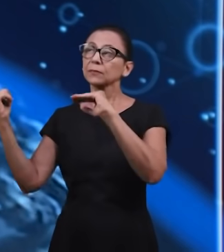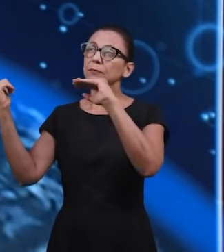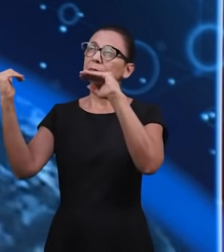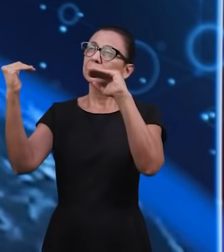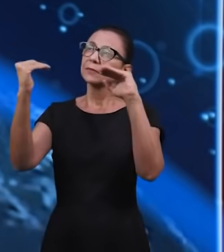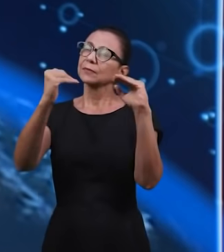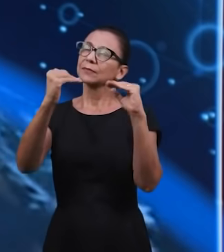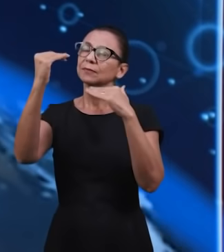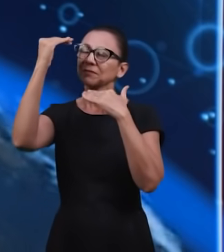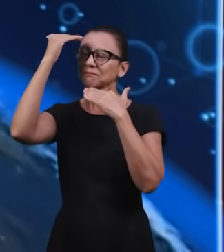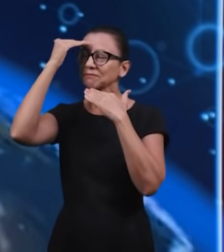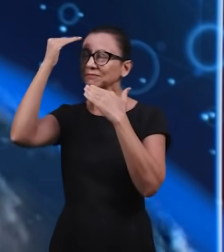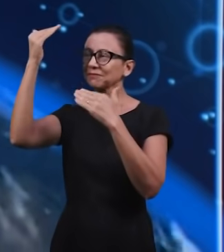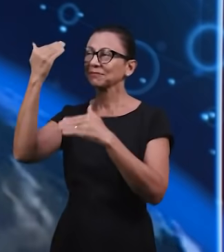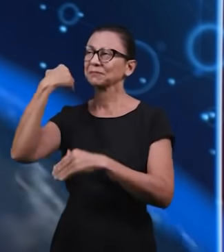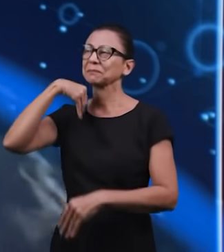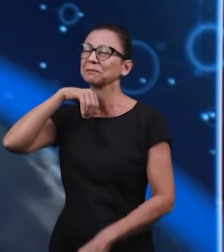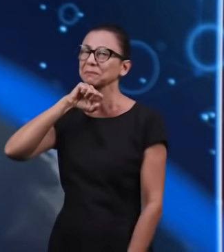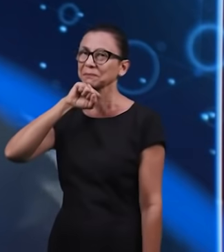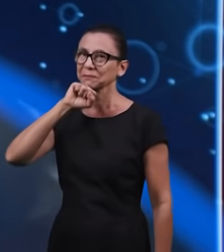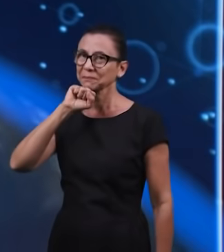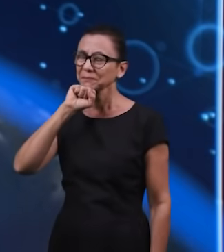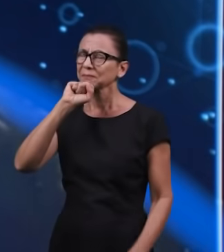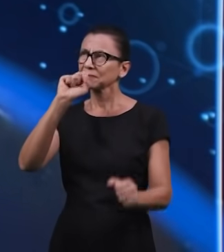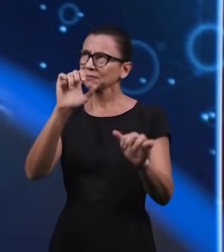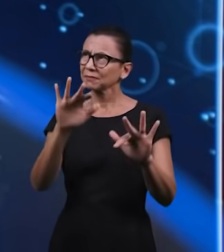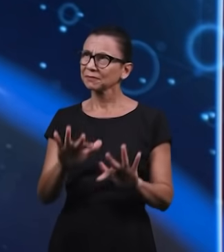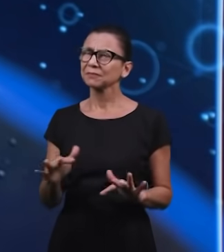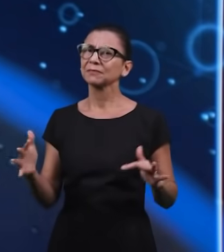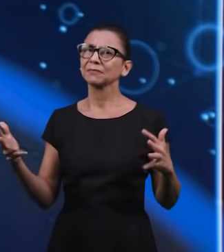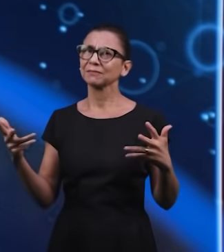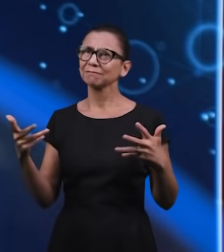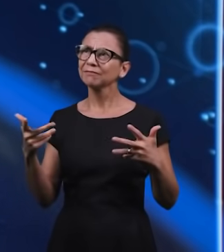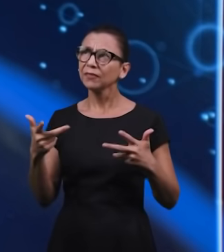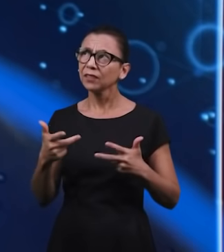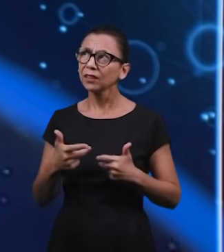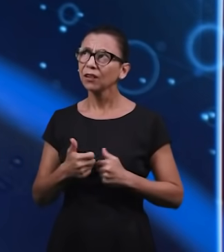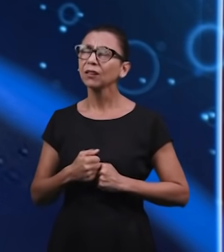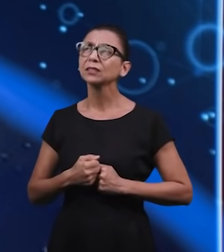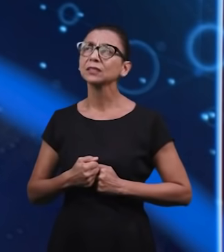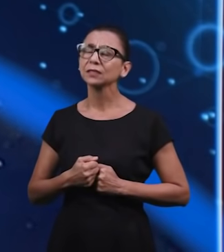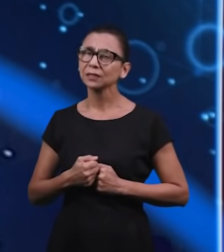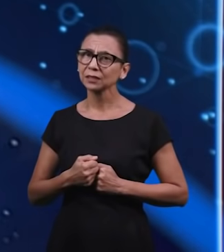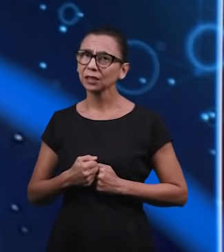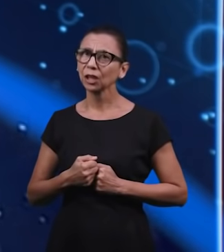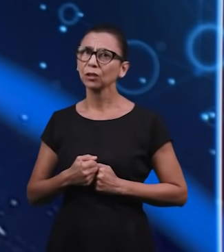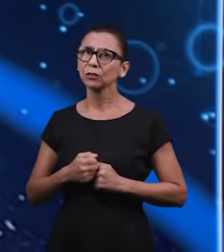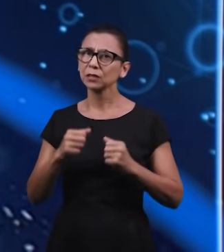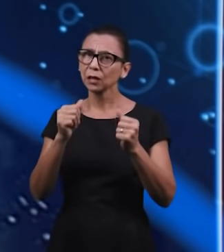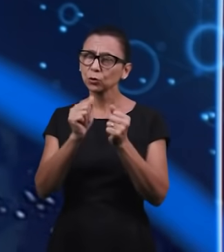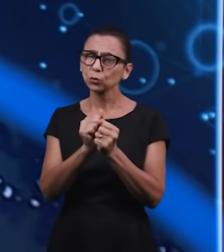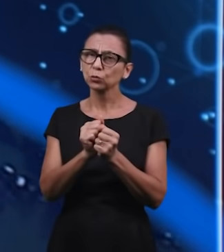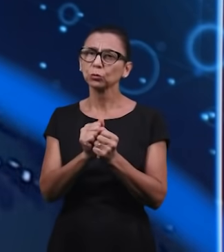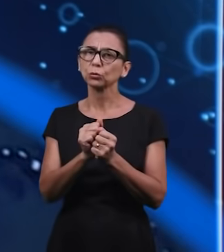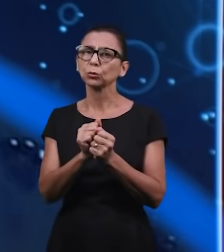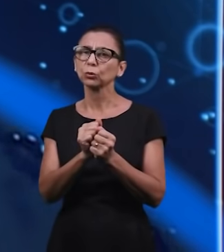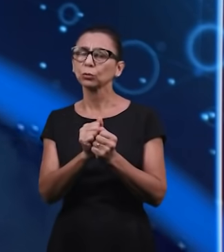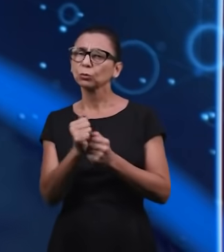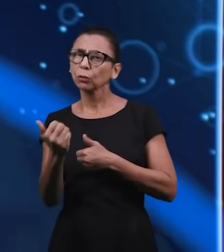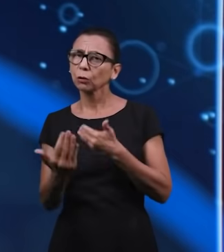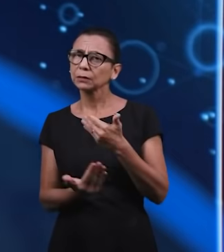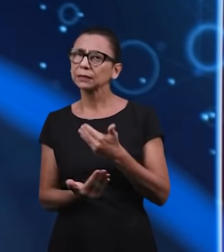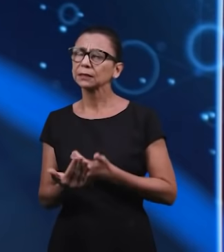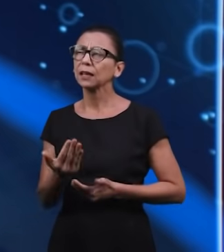nós te louvamos, Senhor, bendizemos a Ti, ó Pai, pela bênção gloriosa de podermos participar com os nossos irmãos e